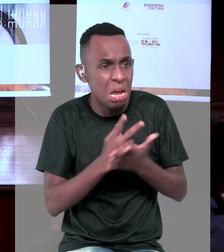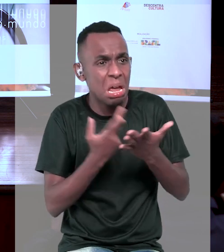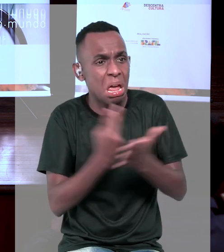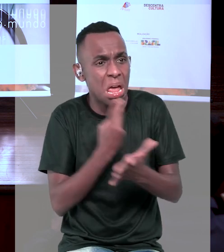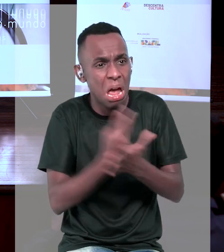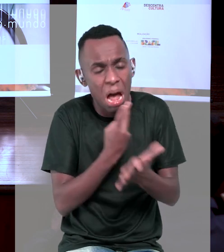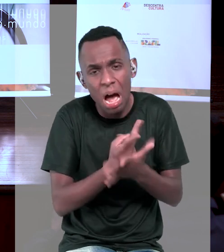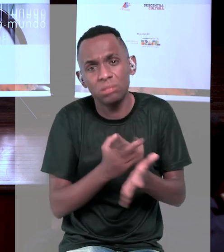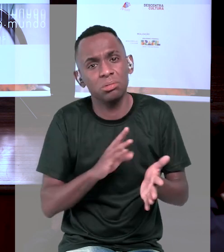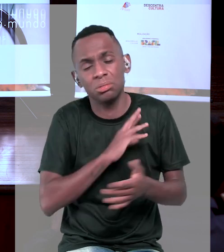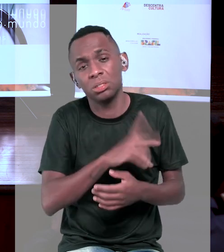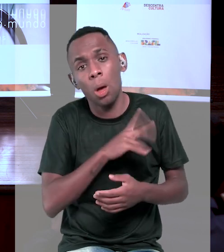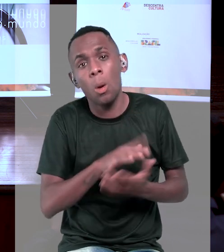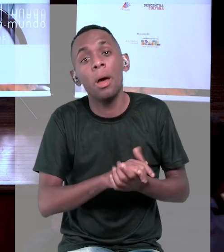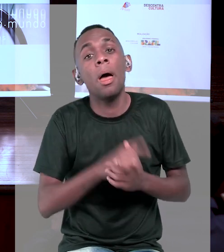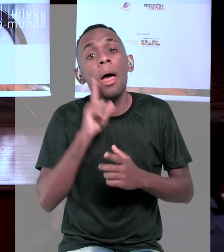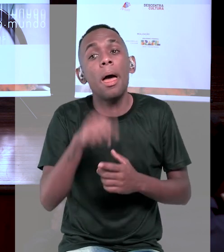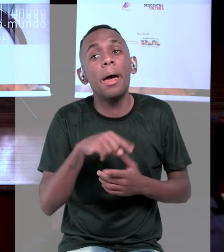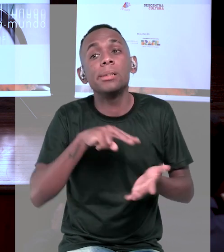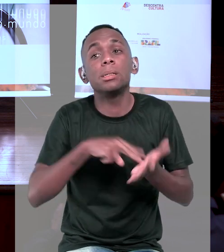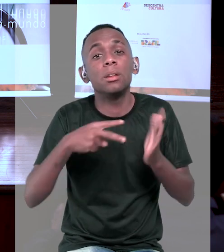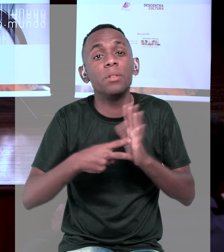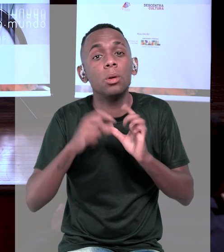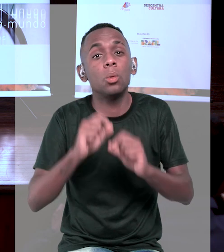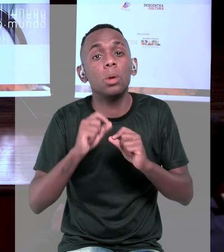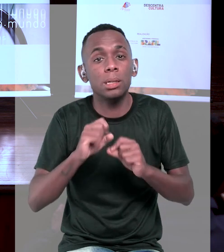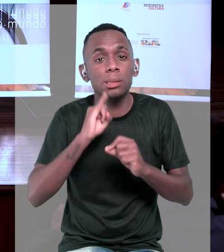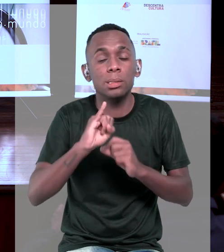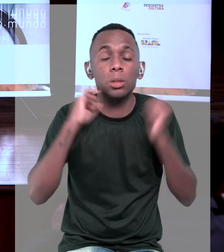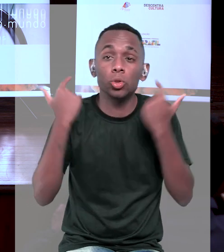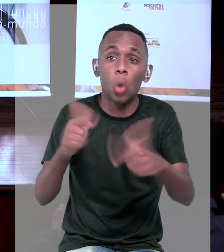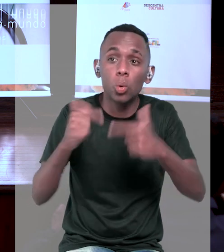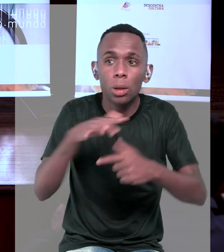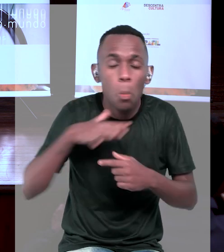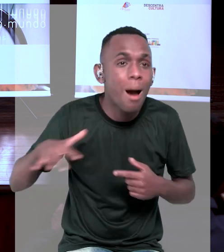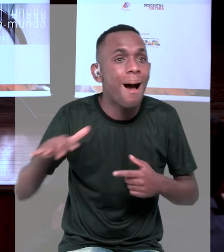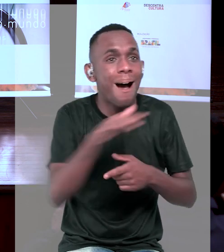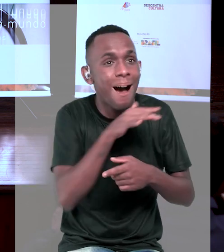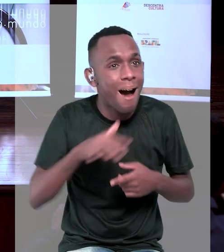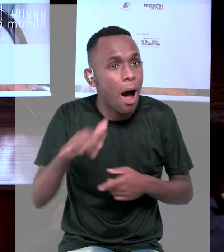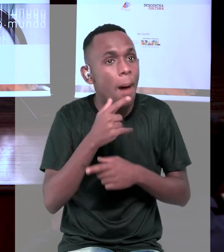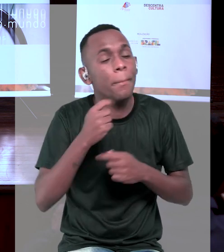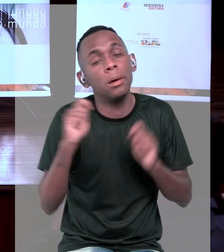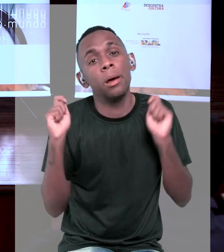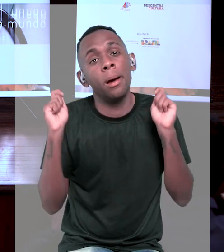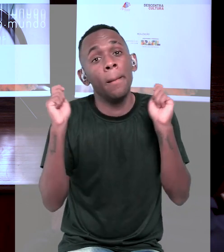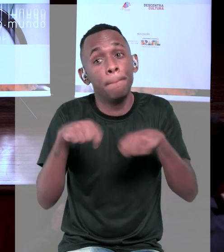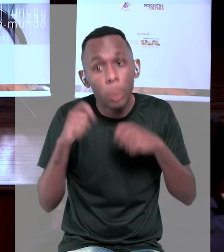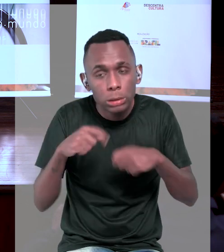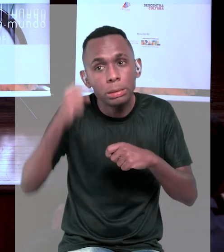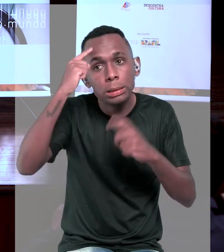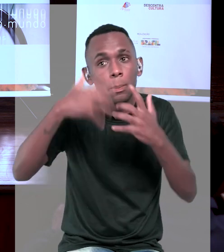só significa que, se não houver um espaço onde possamos pensar criticamente sobre o